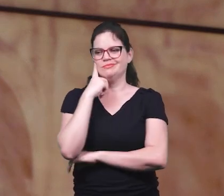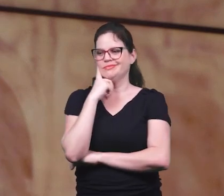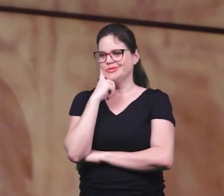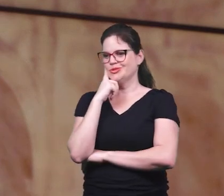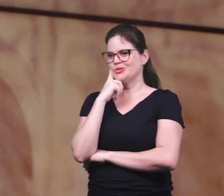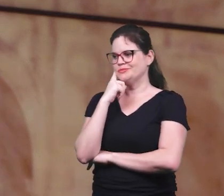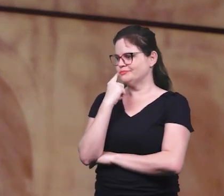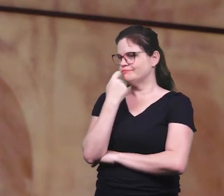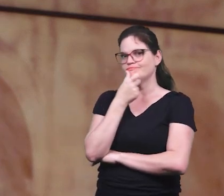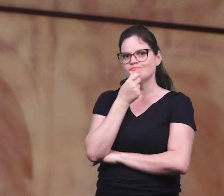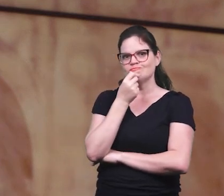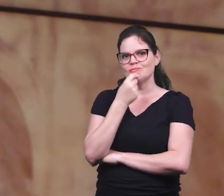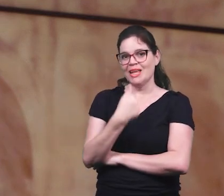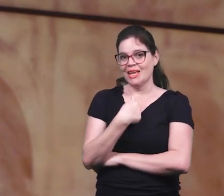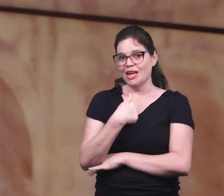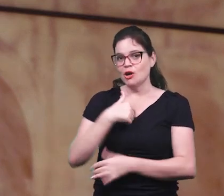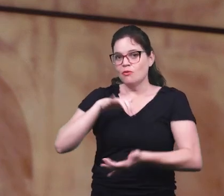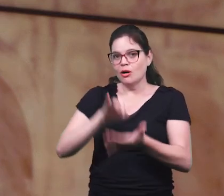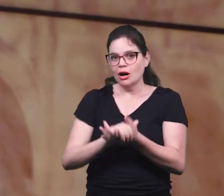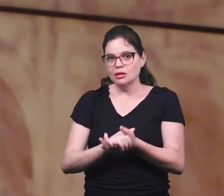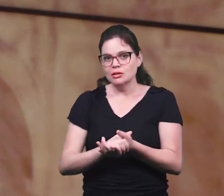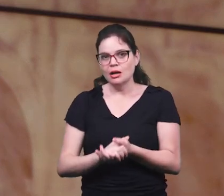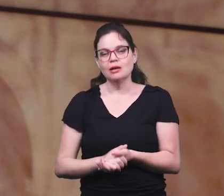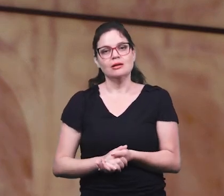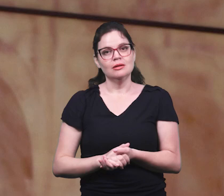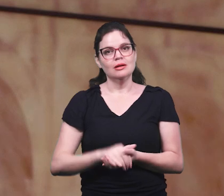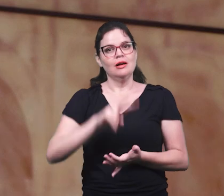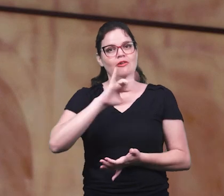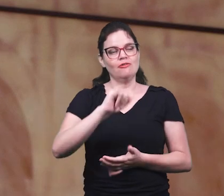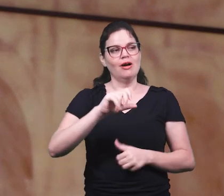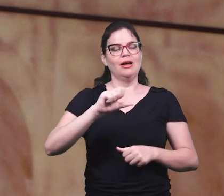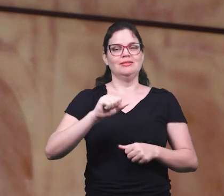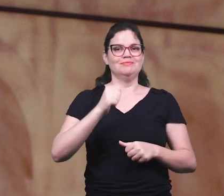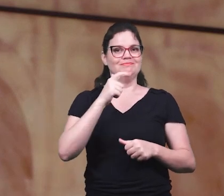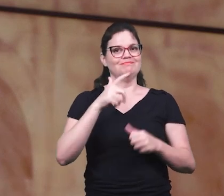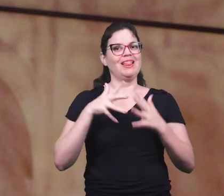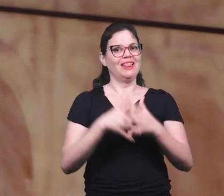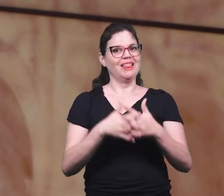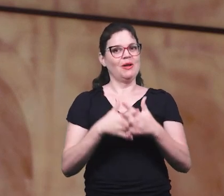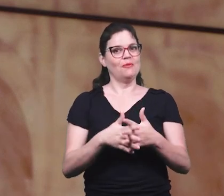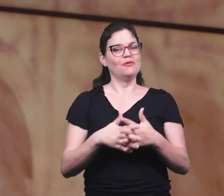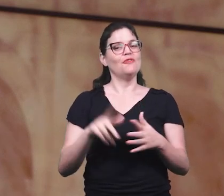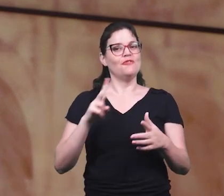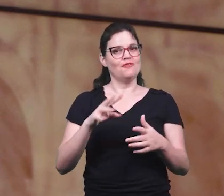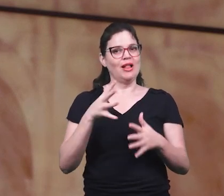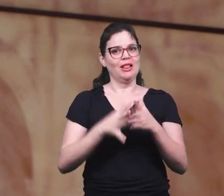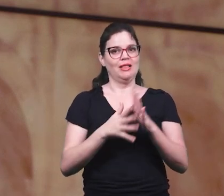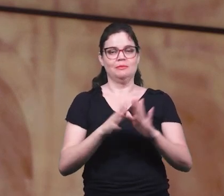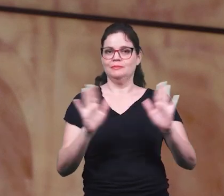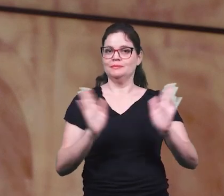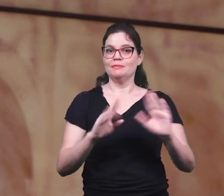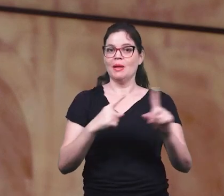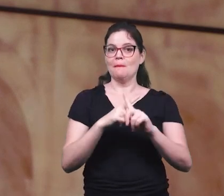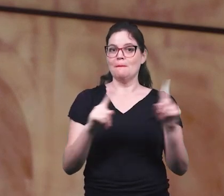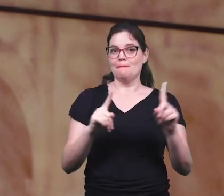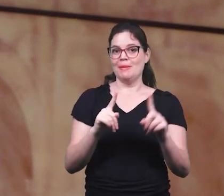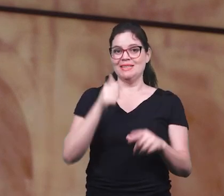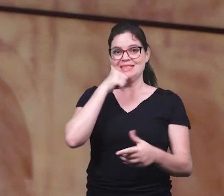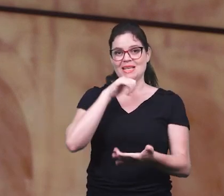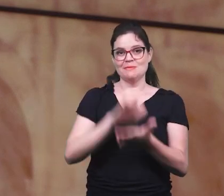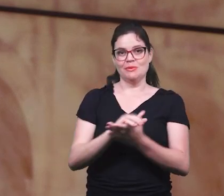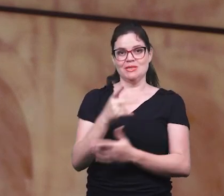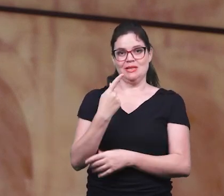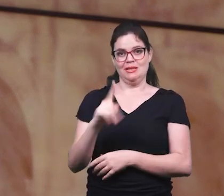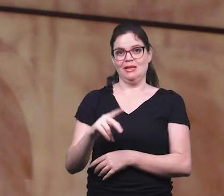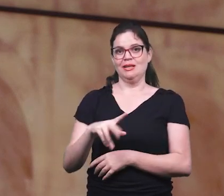escândalo no meio do ia atrapalhar a reforma com esse casamento dele. Mas ele A Catarina Bora, que é a esposa de